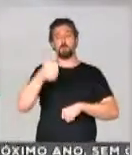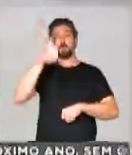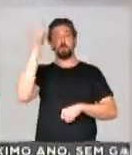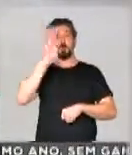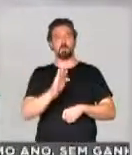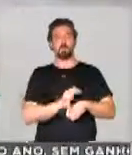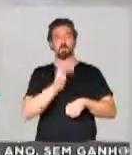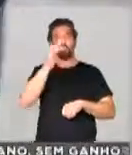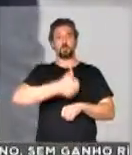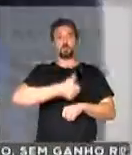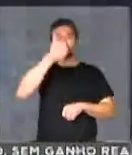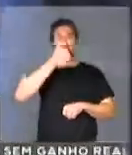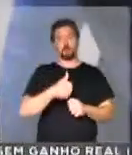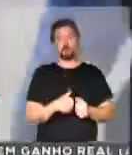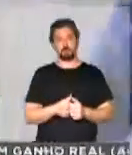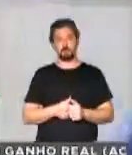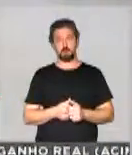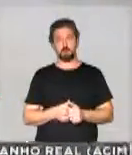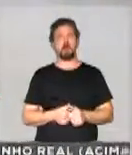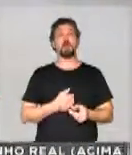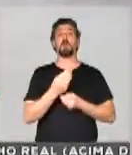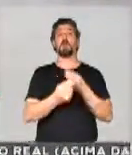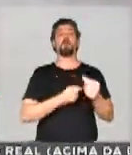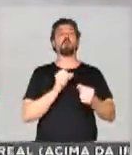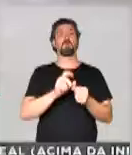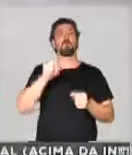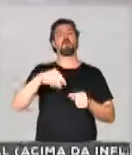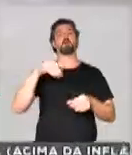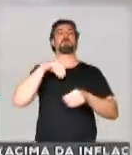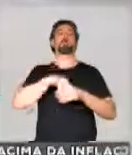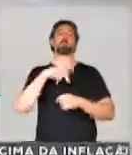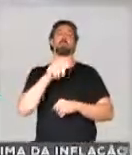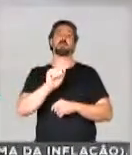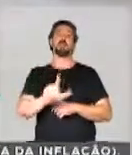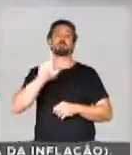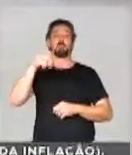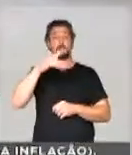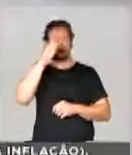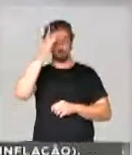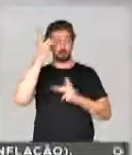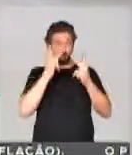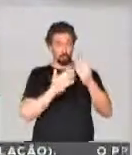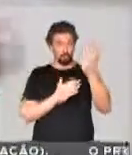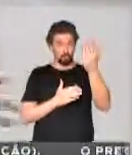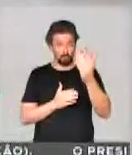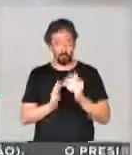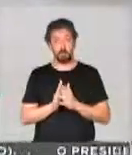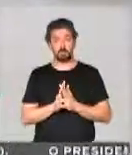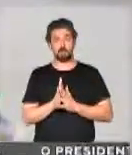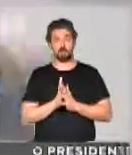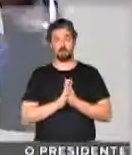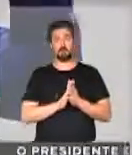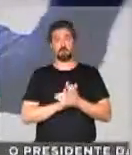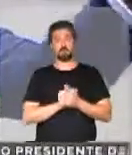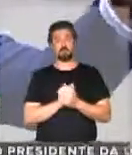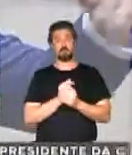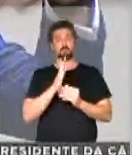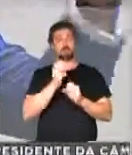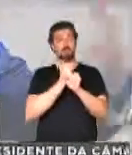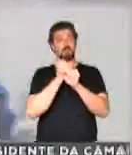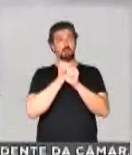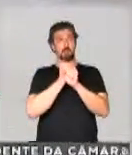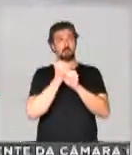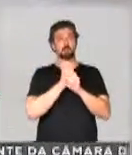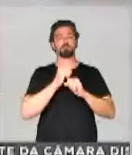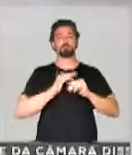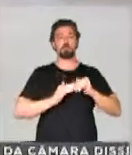novo Brasil. E esse novo Brasil passa pelo PSL, passa por pessoas como Vossa Excelência, que há muito tempo